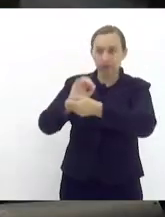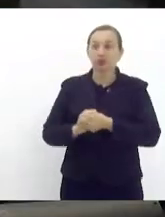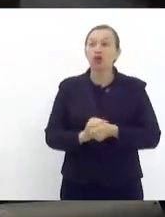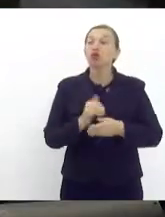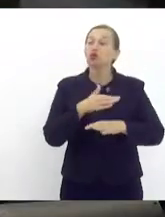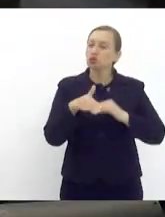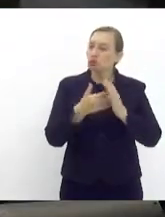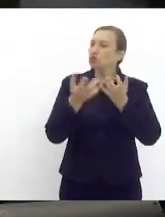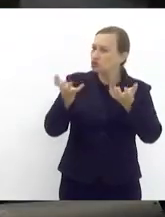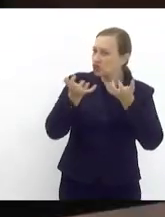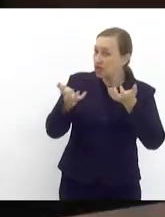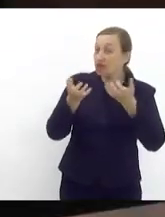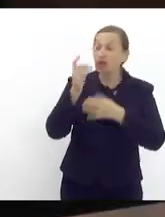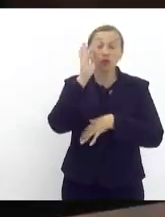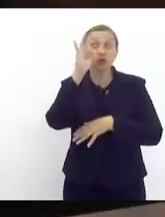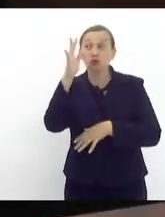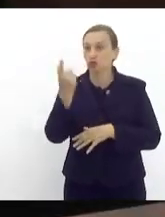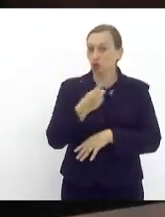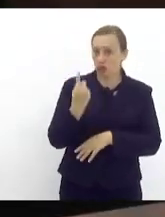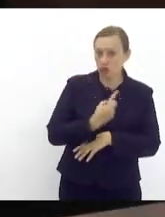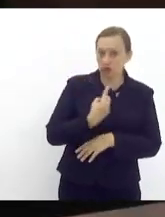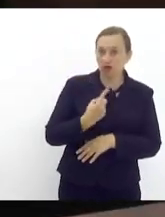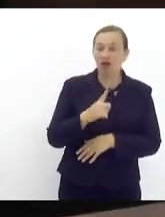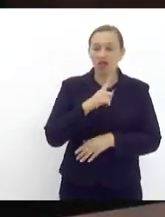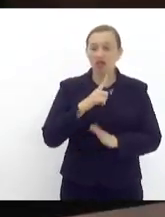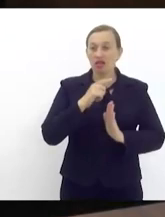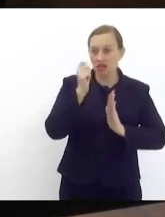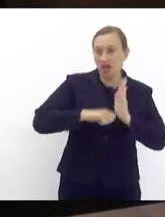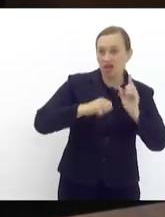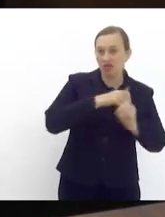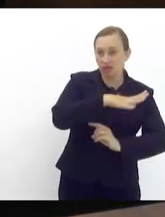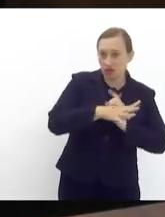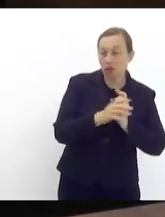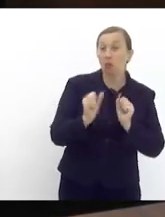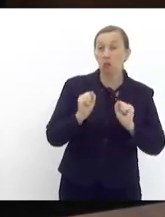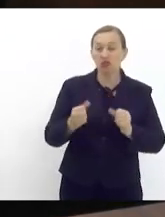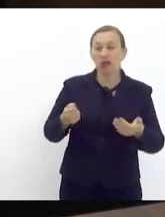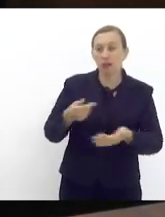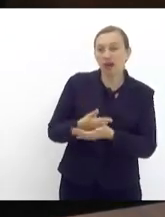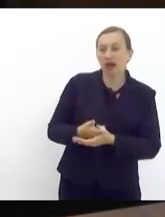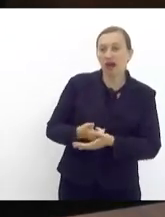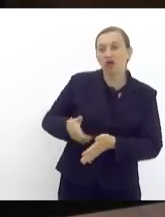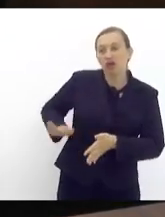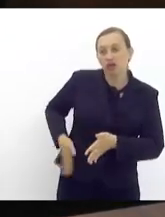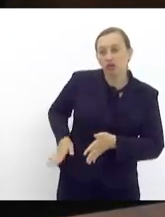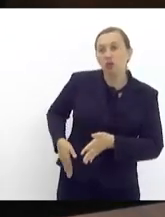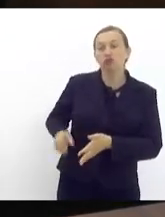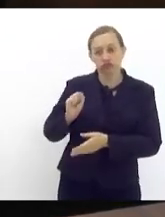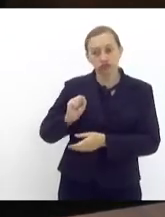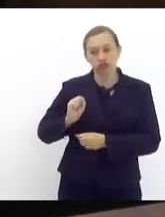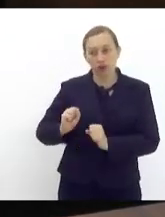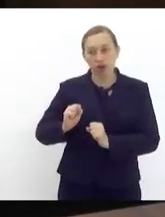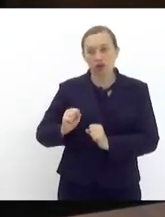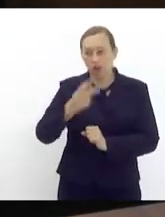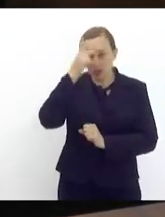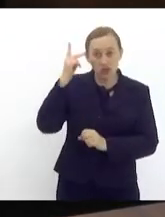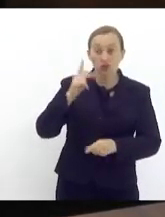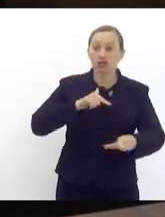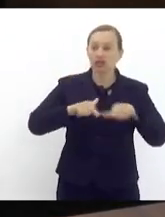Todos nós queremos, é o sonho nosso, é ter tarifa social, o povo poder pagar o que cabe no bolso dele, como o trabalhador que